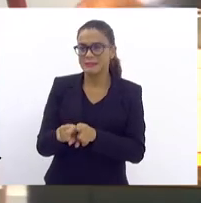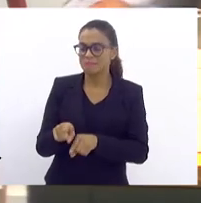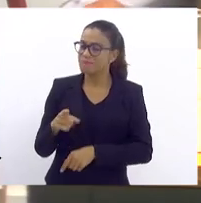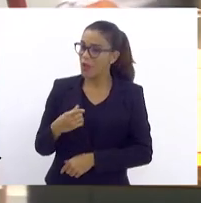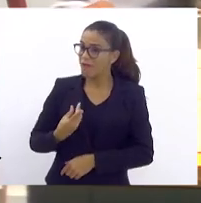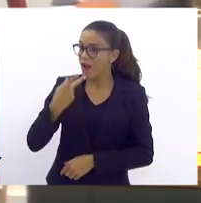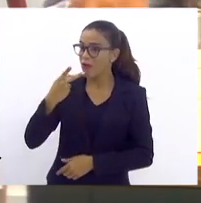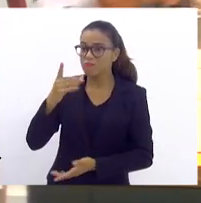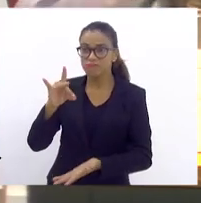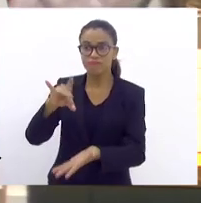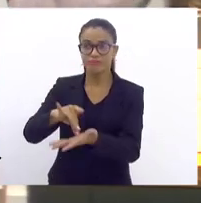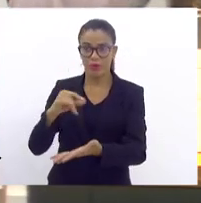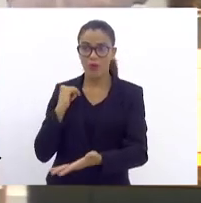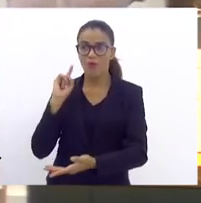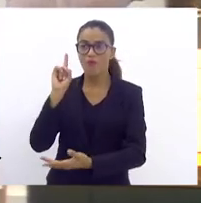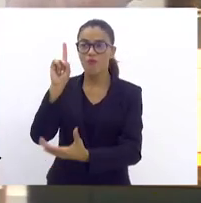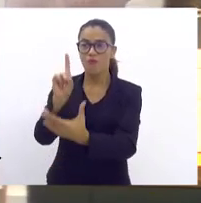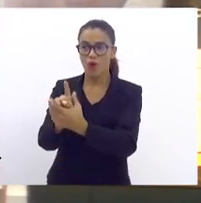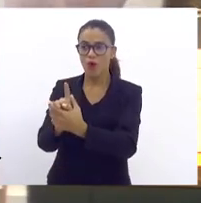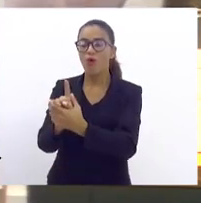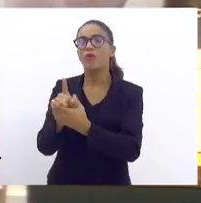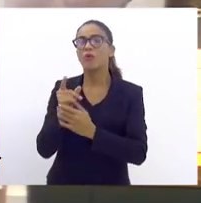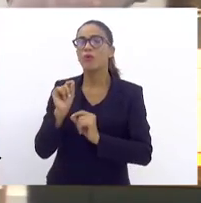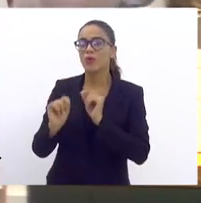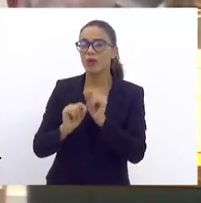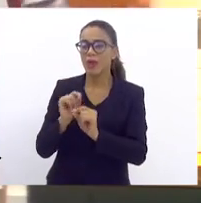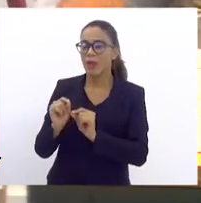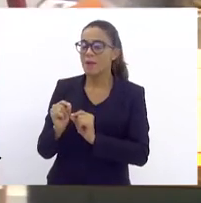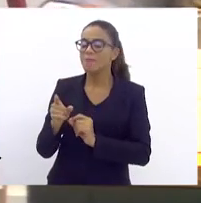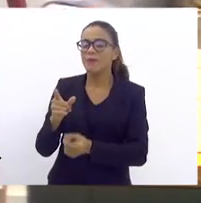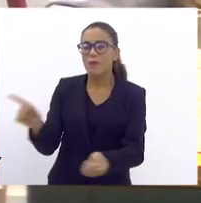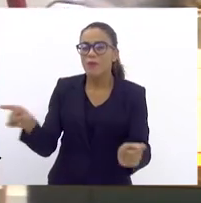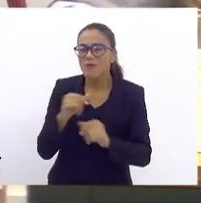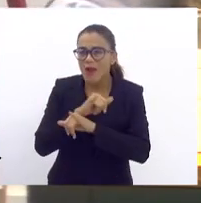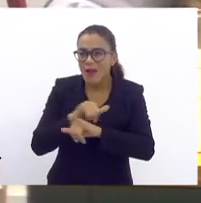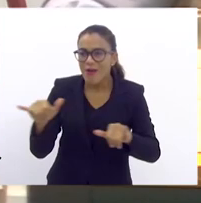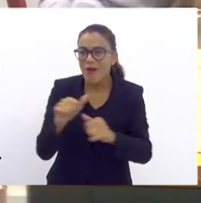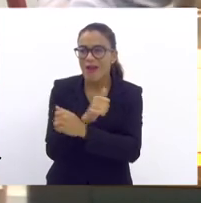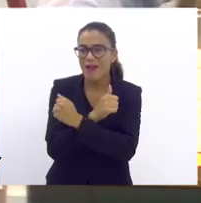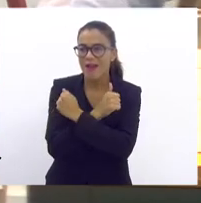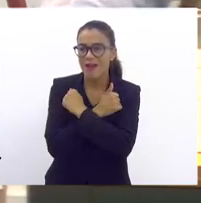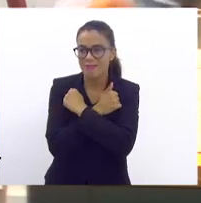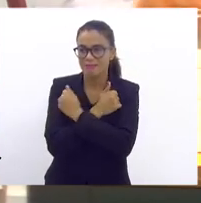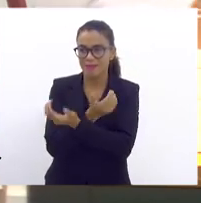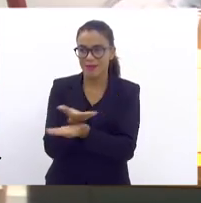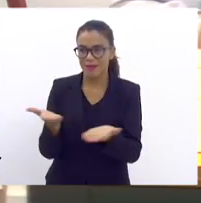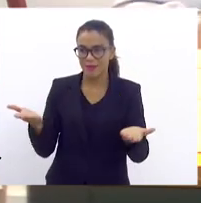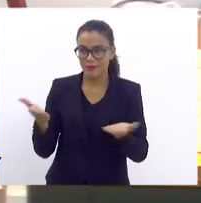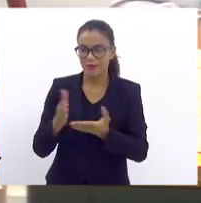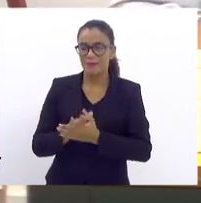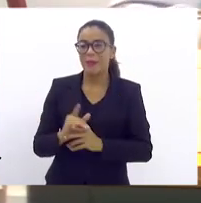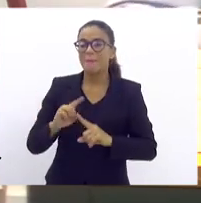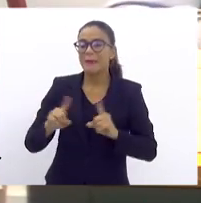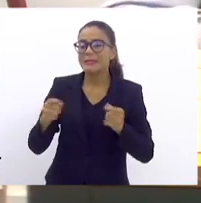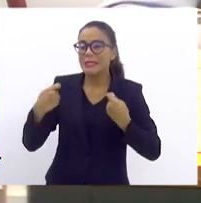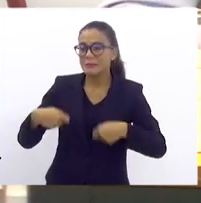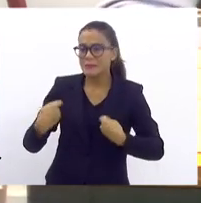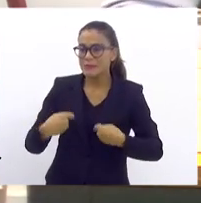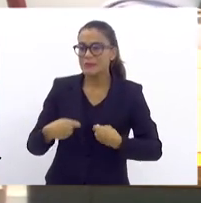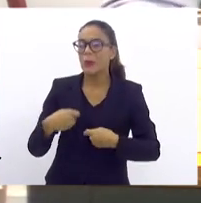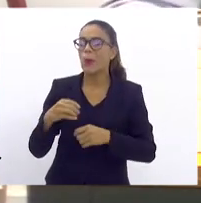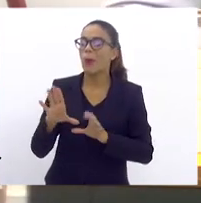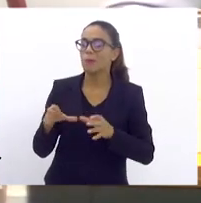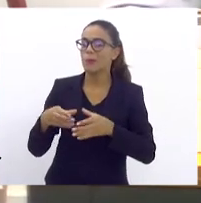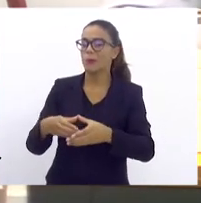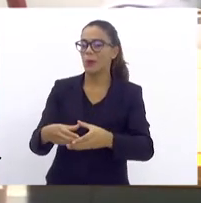a presença conosco então mandou um forte abraço a todos só que de fato ela precisou compor a comitiva